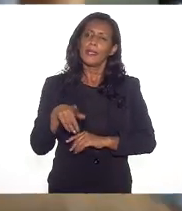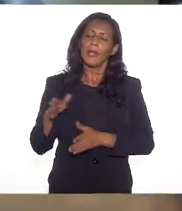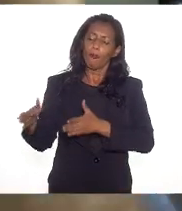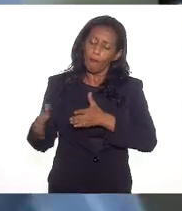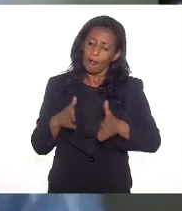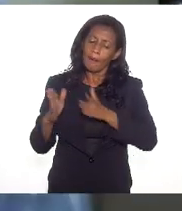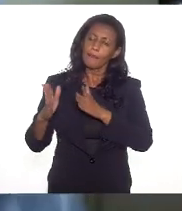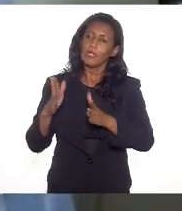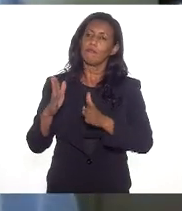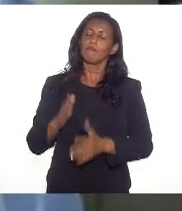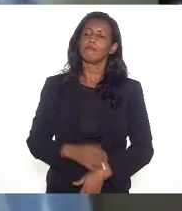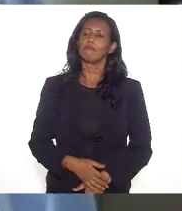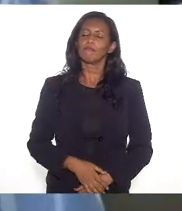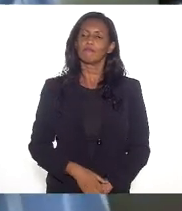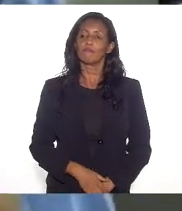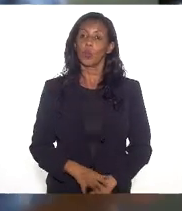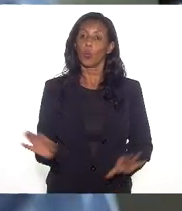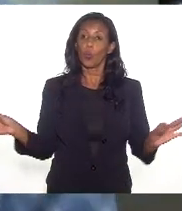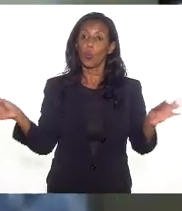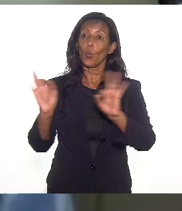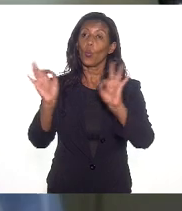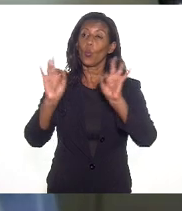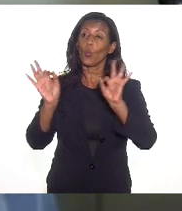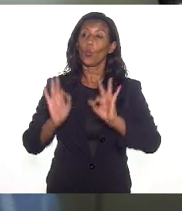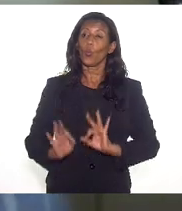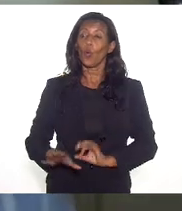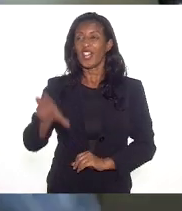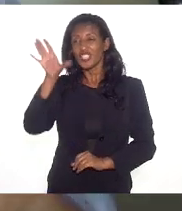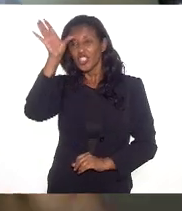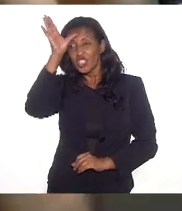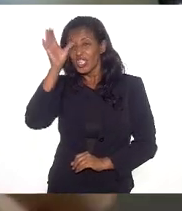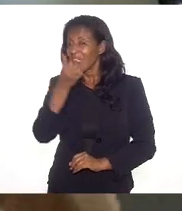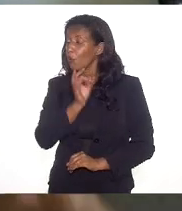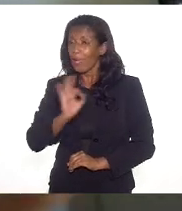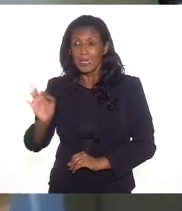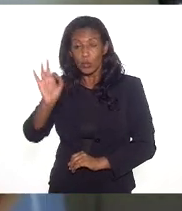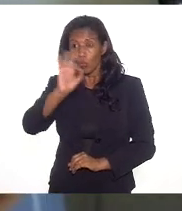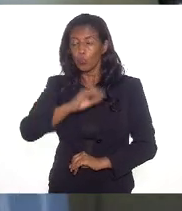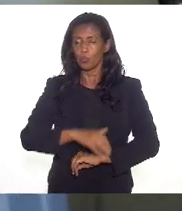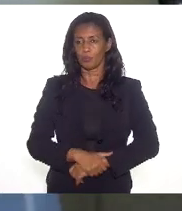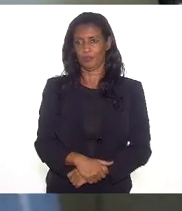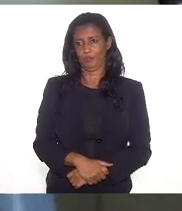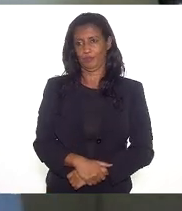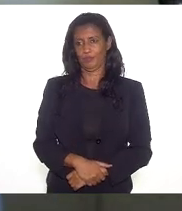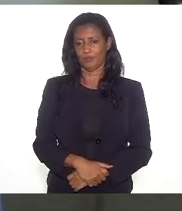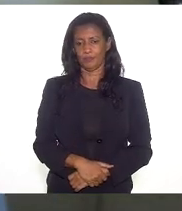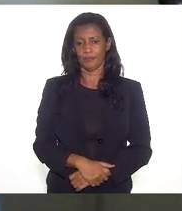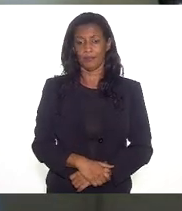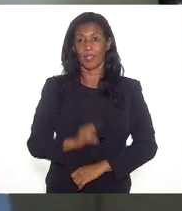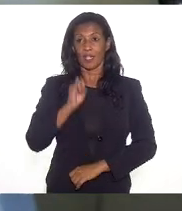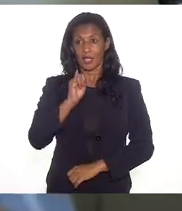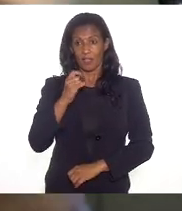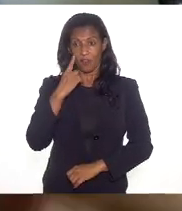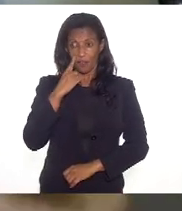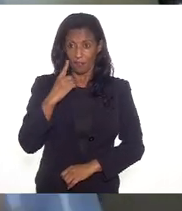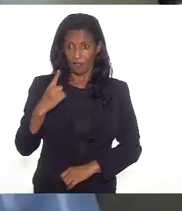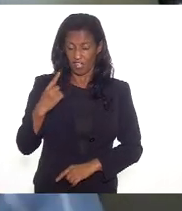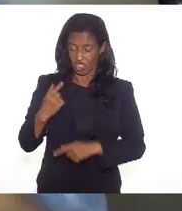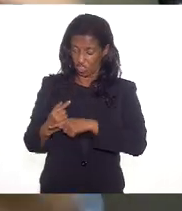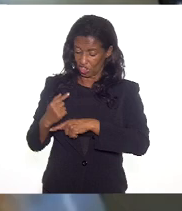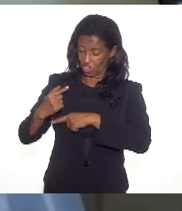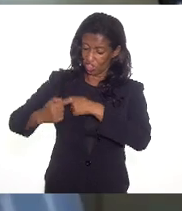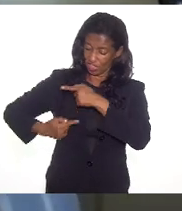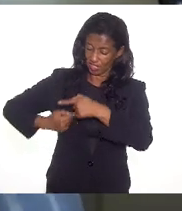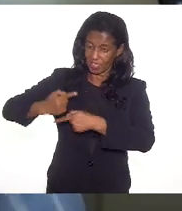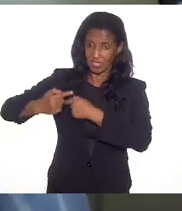do Rio de Janeiro? Em lugar nenhum, tia Ju. Em lugar nenhum. Se você for ver a geração de